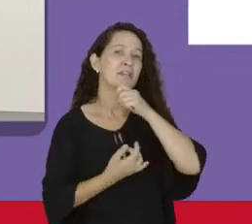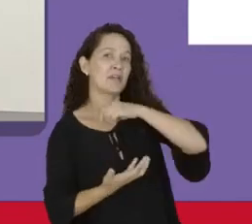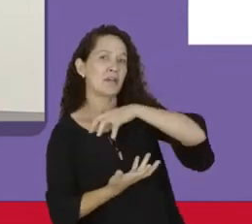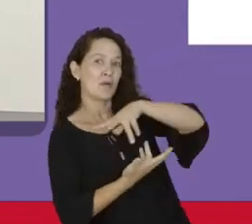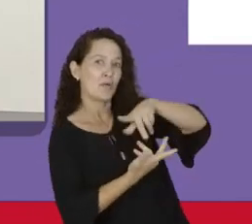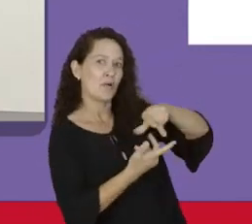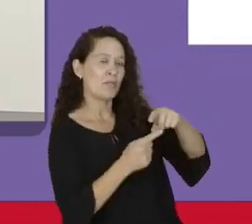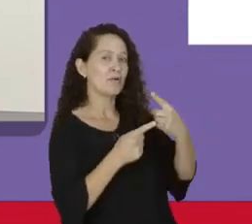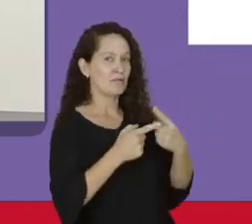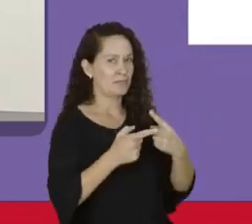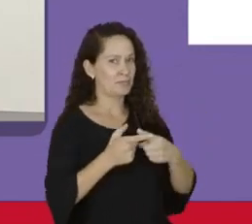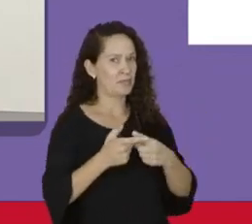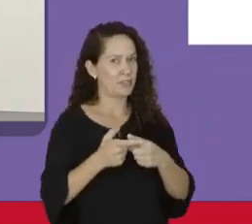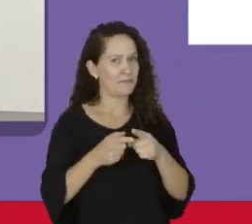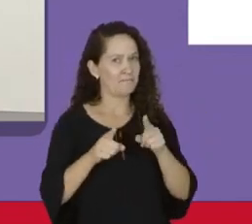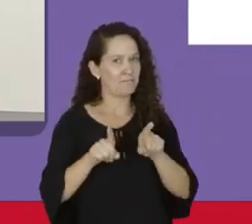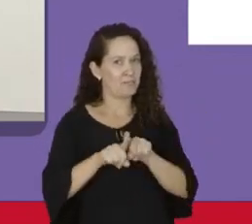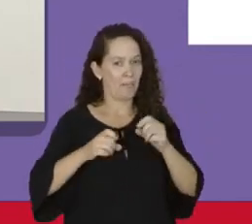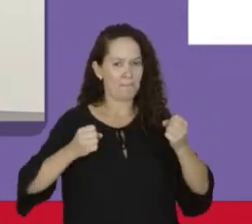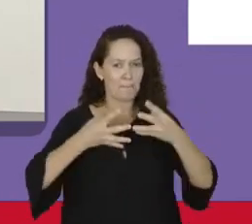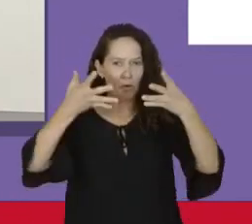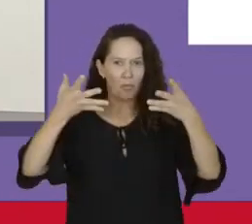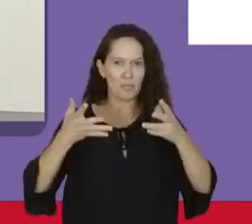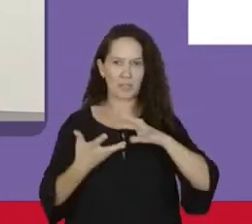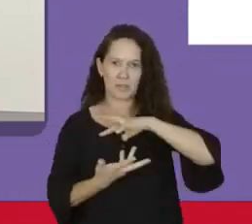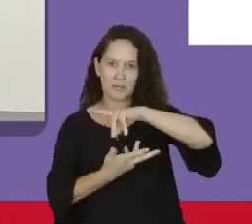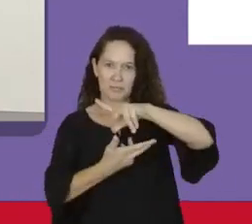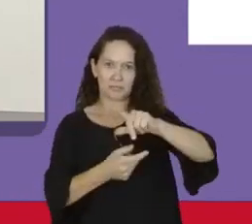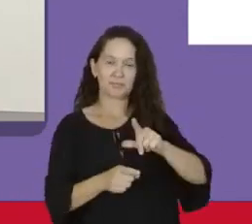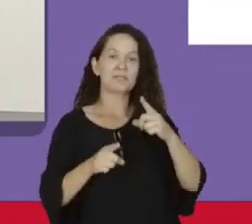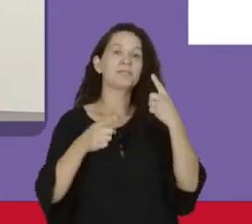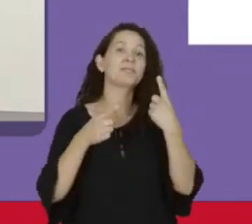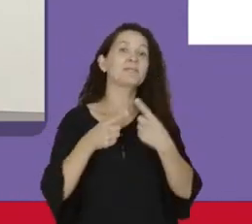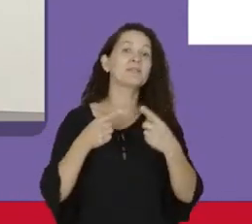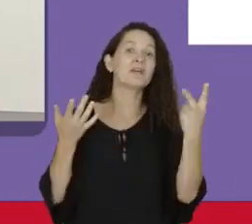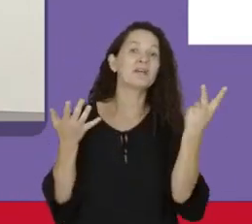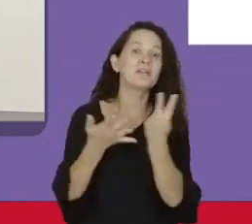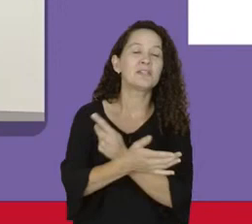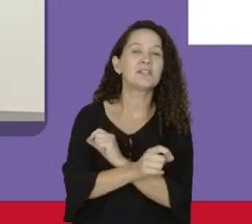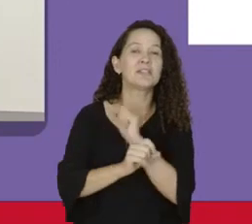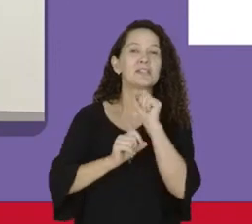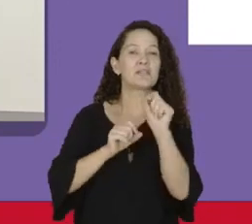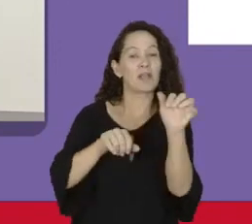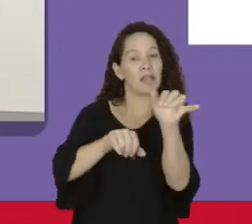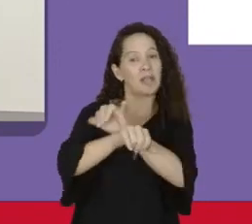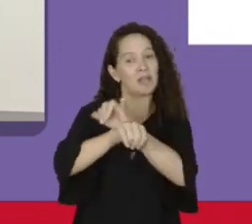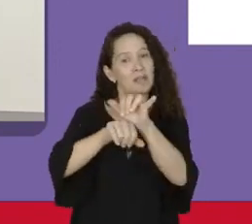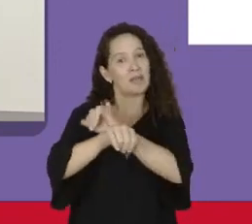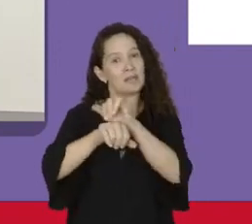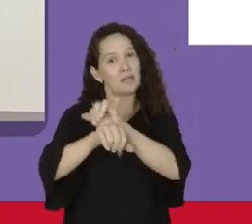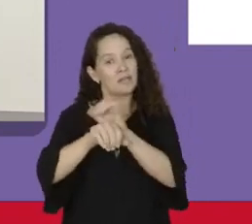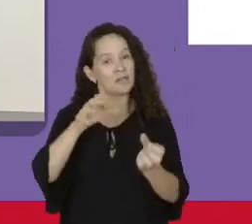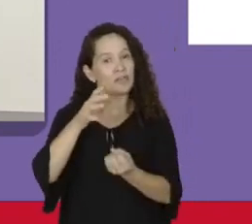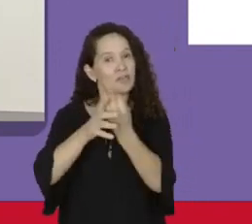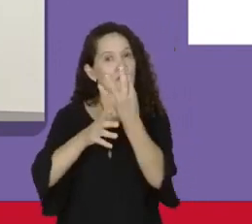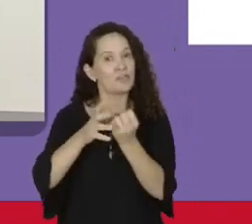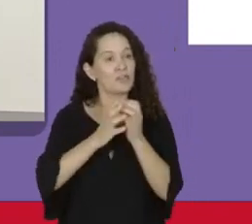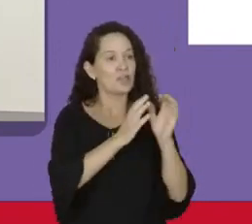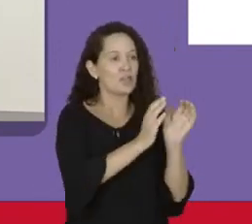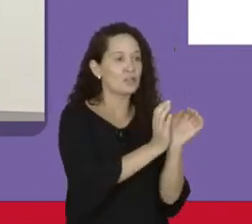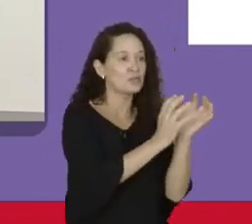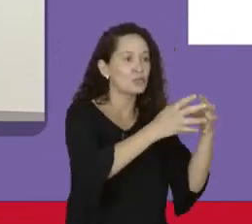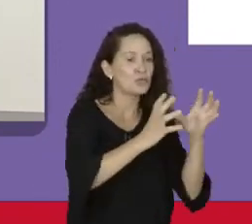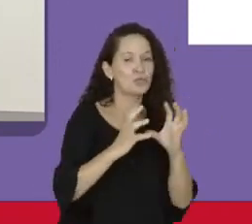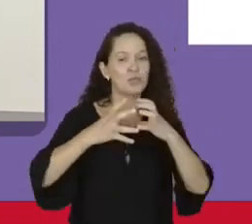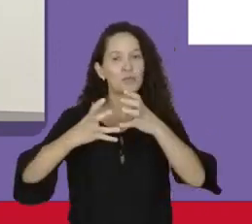total. Global por causa do domínio da bomba e por conta desta estratégia de constituição de